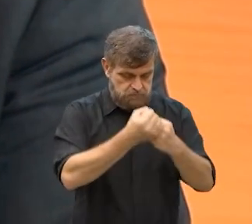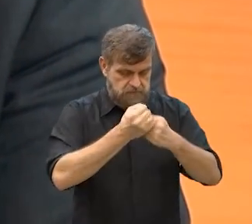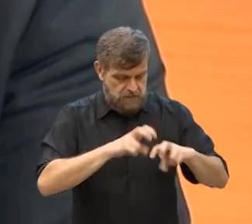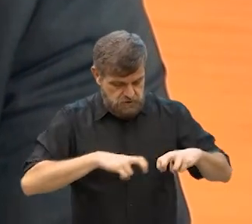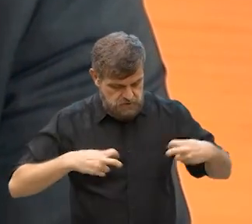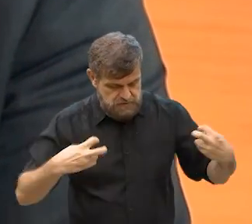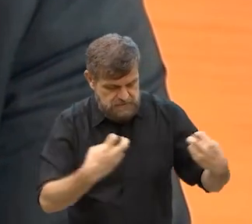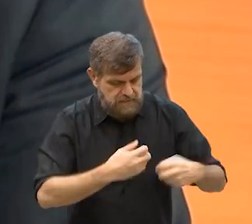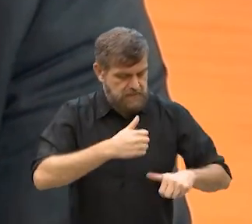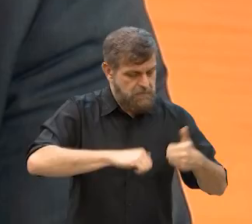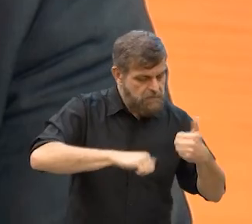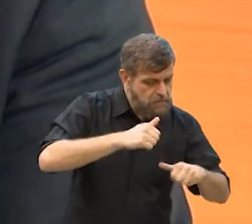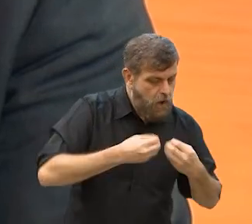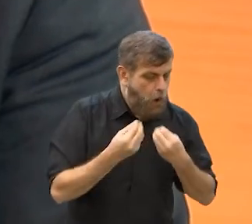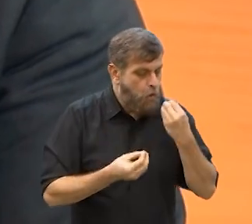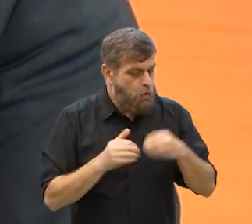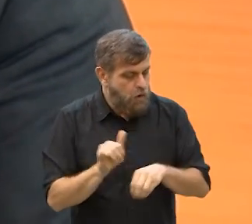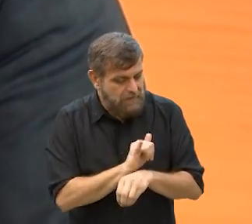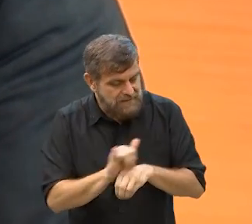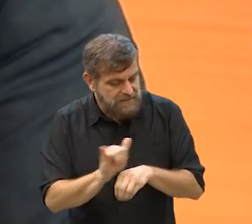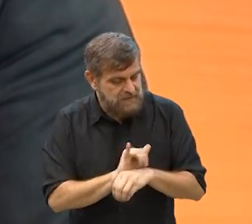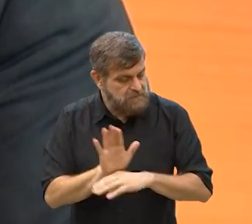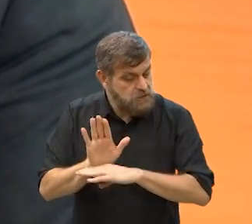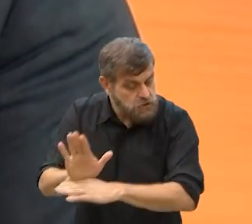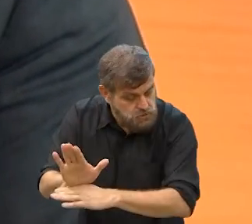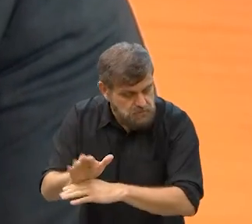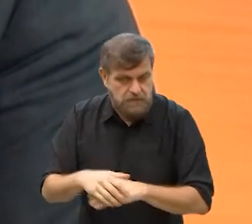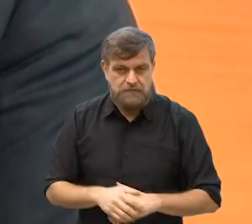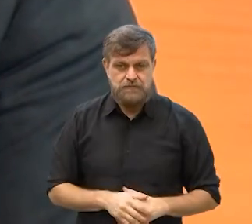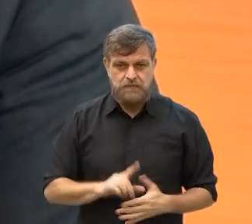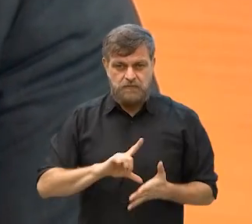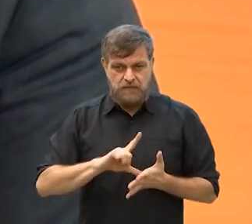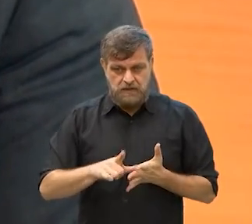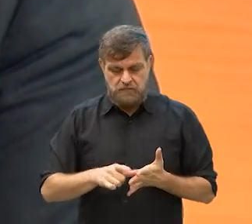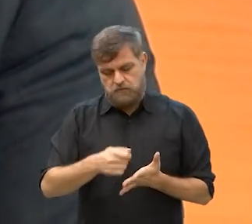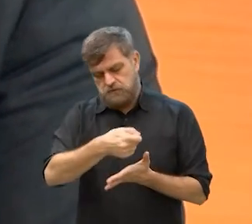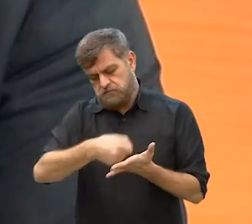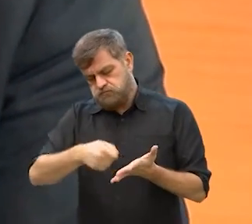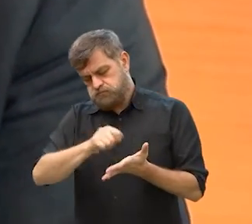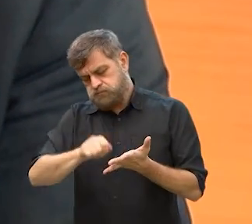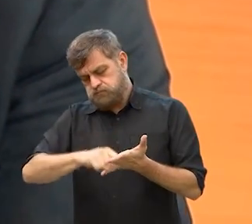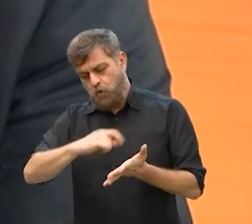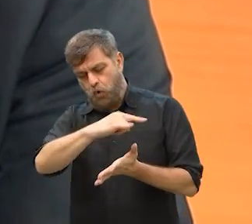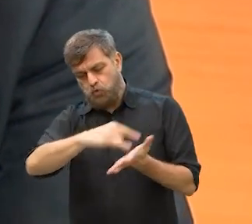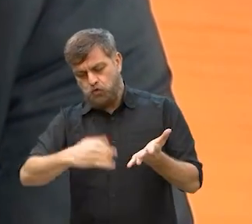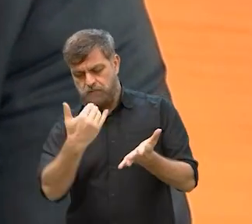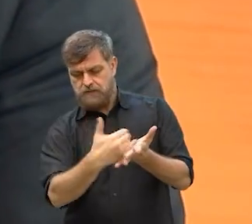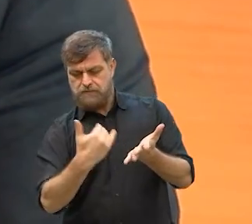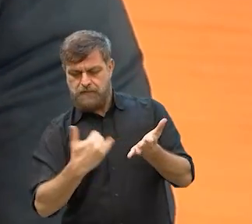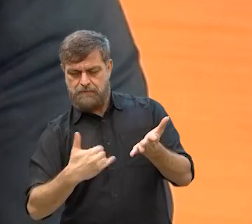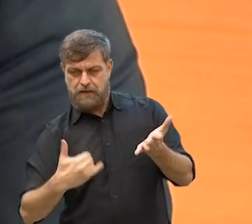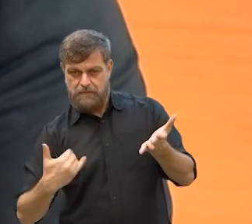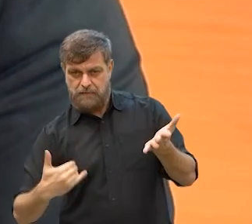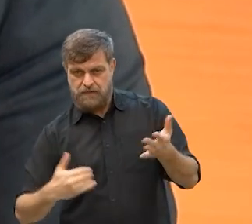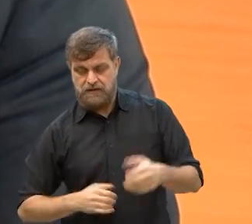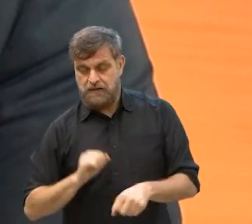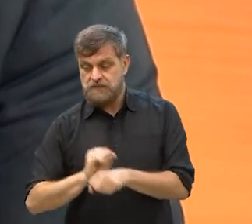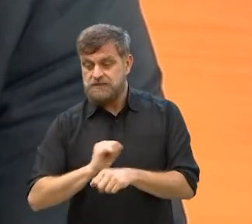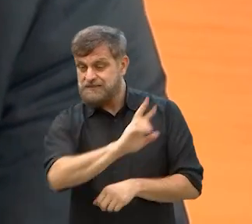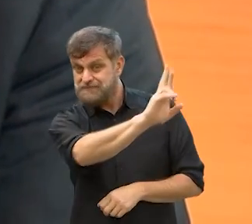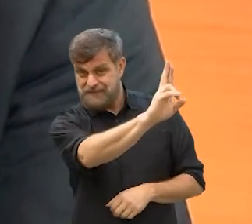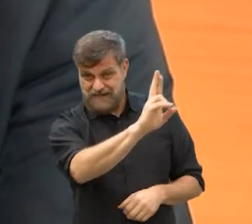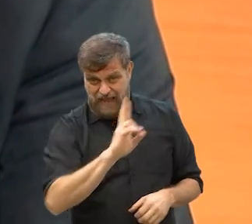é o melhor caminho a ser trilhado. E aí, a partir de uma indicação ou de um requerimento, dependendo da resposta